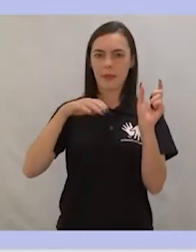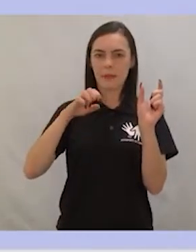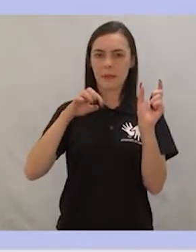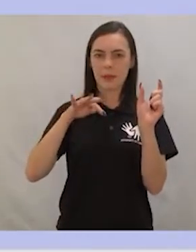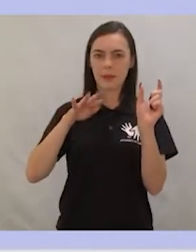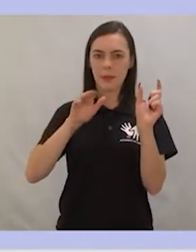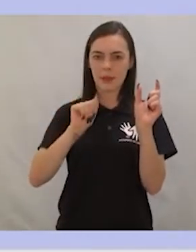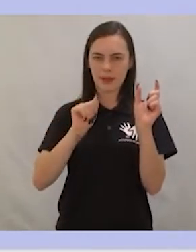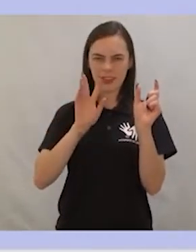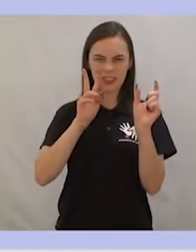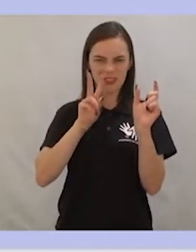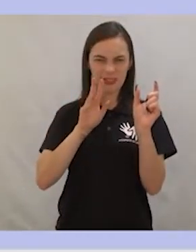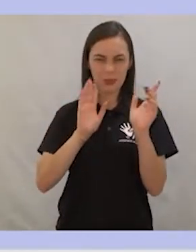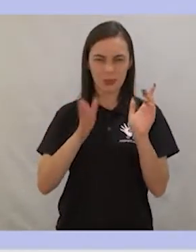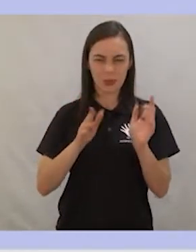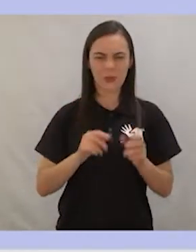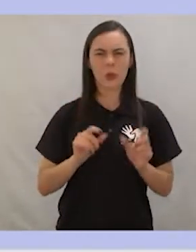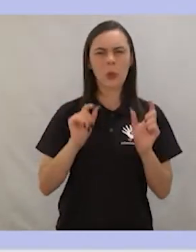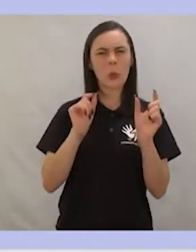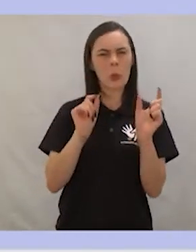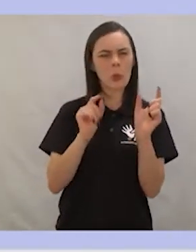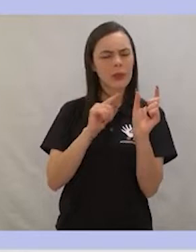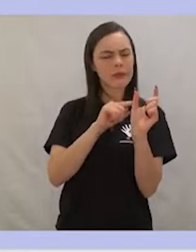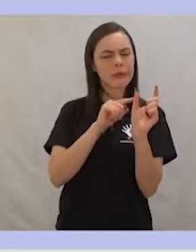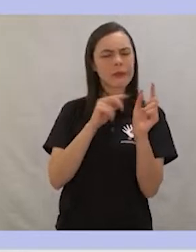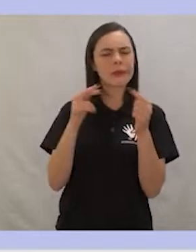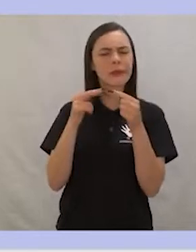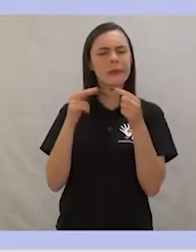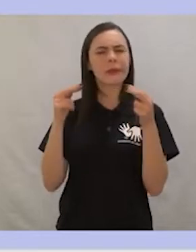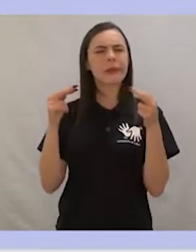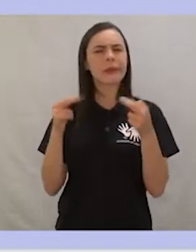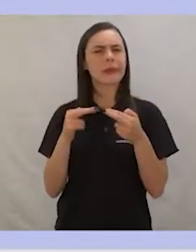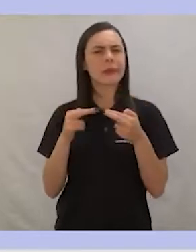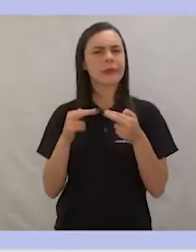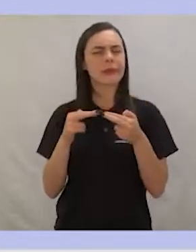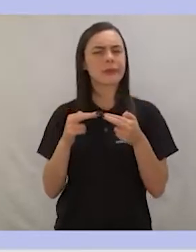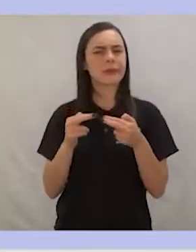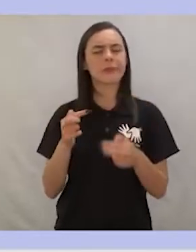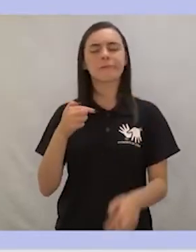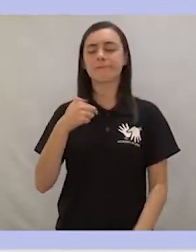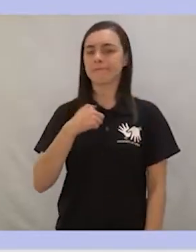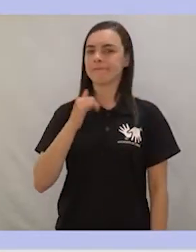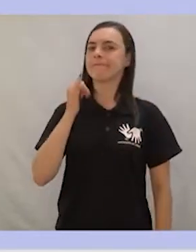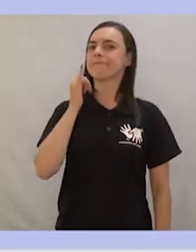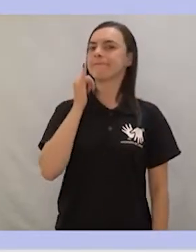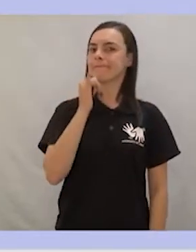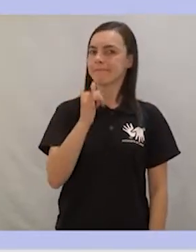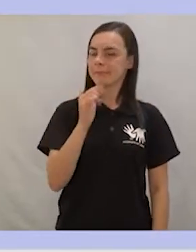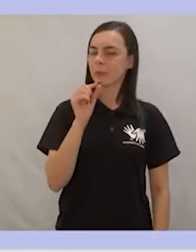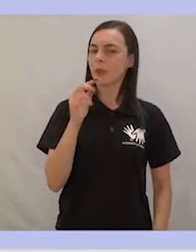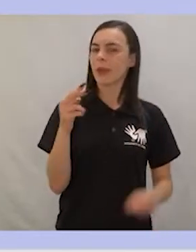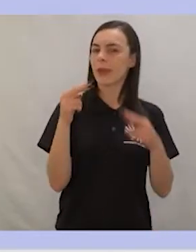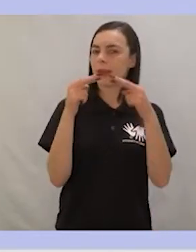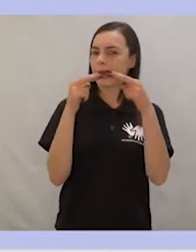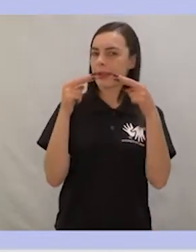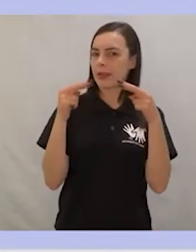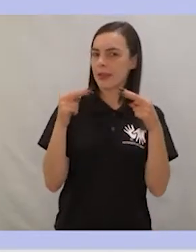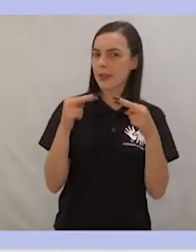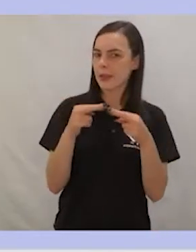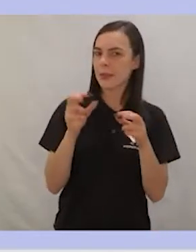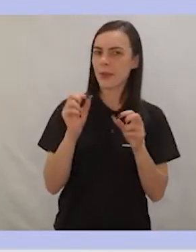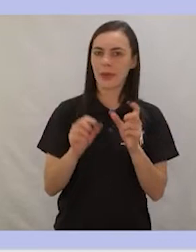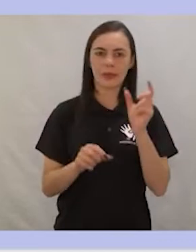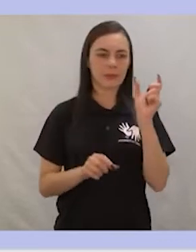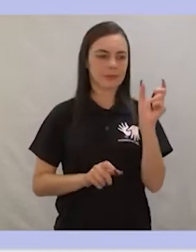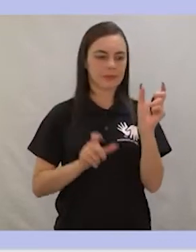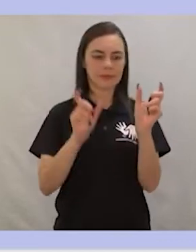Já viram uma pimenta? Tá, o que será que poderia ser que rima com pimenta? A professora já falou que rima é